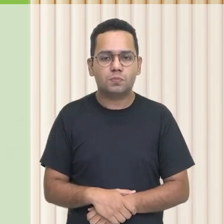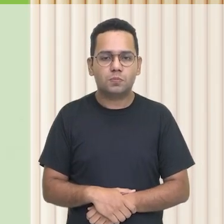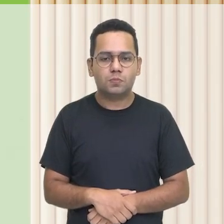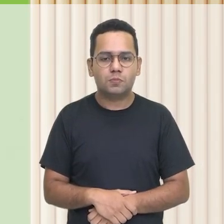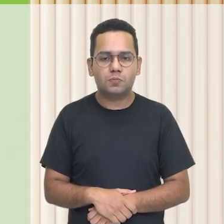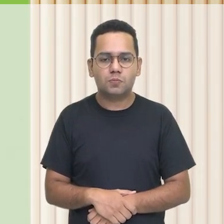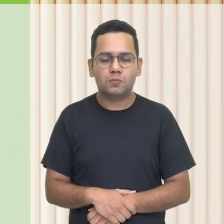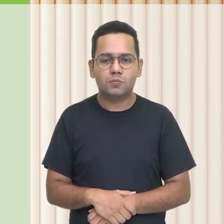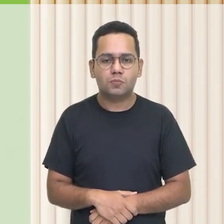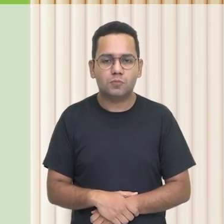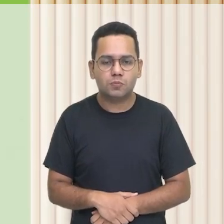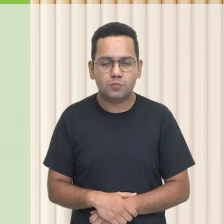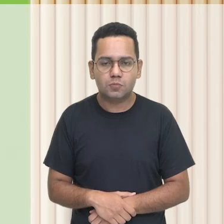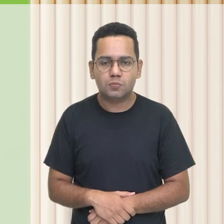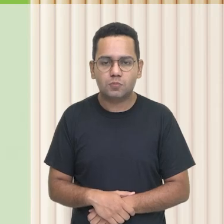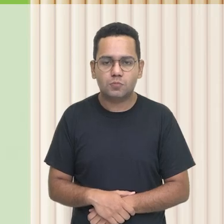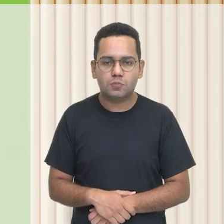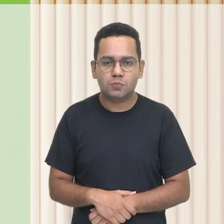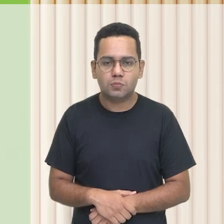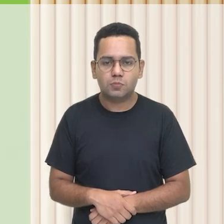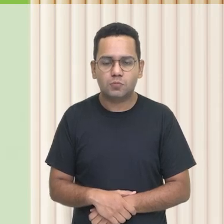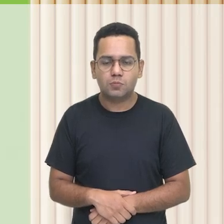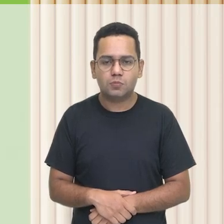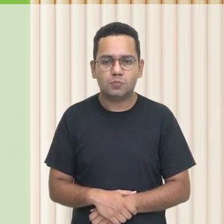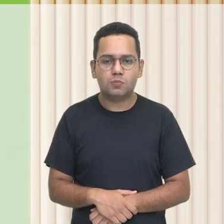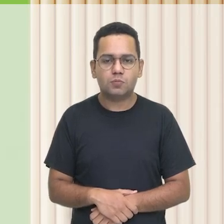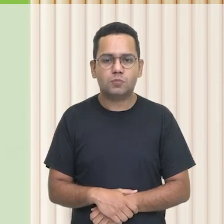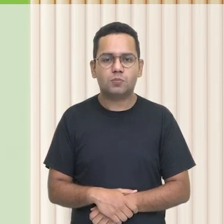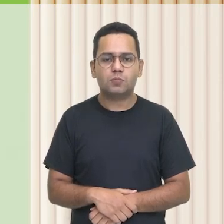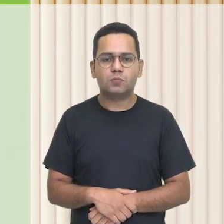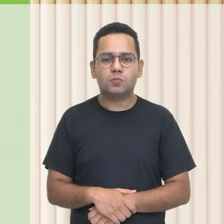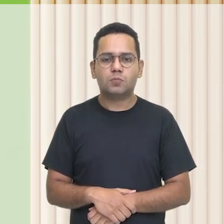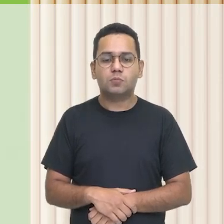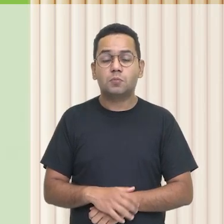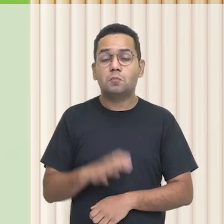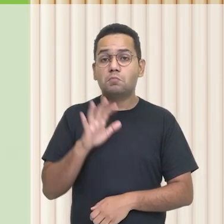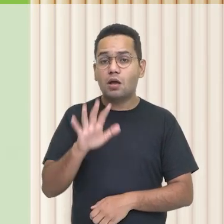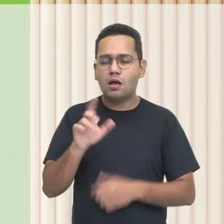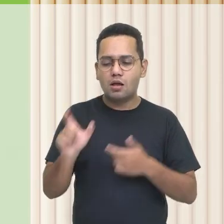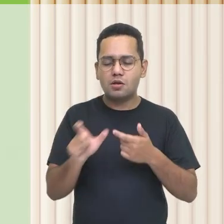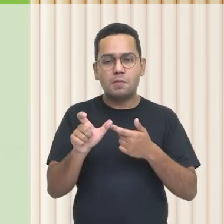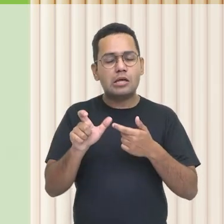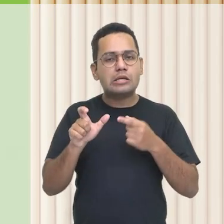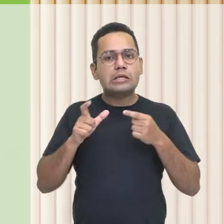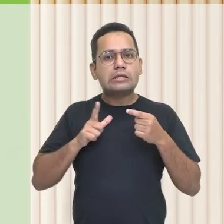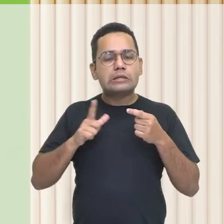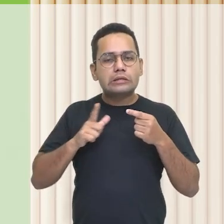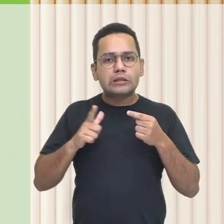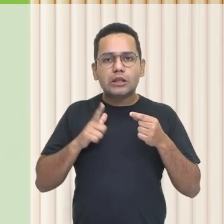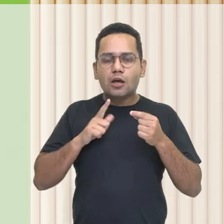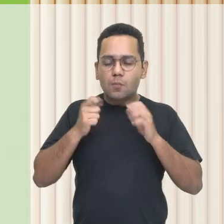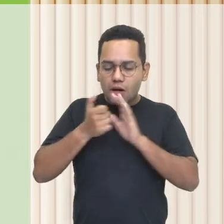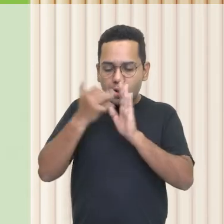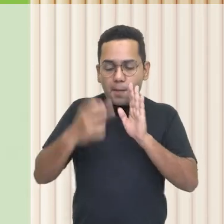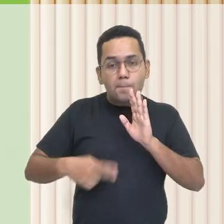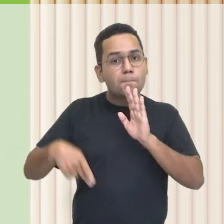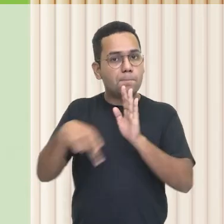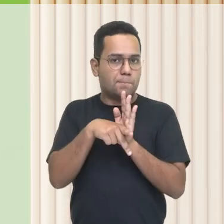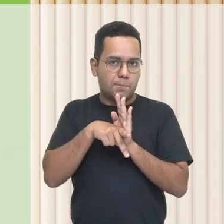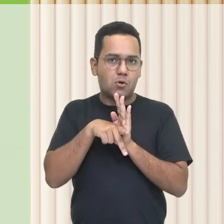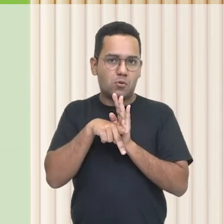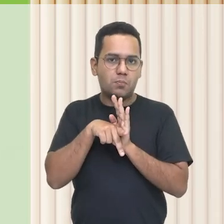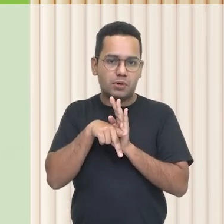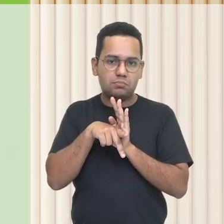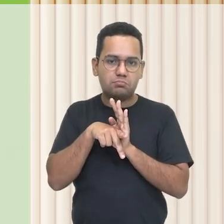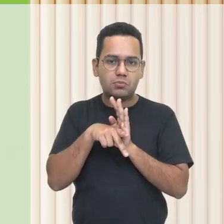um uma denominação específica dessas características genéticas que o indivíduo Tem indivíduo